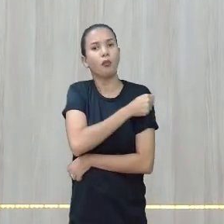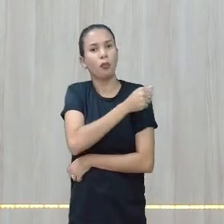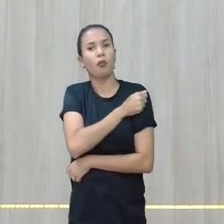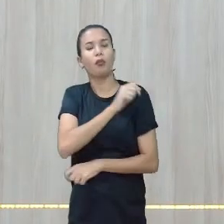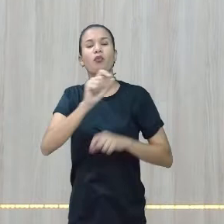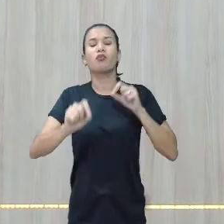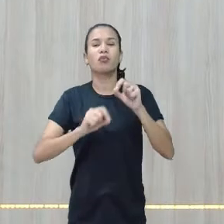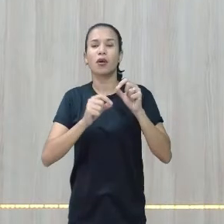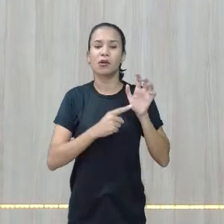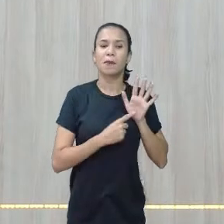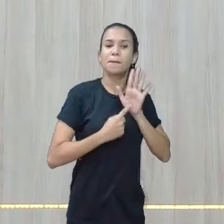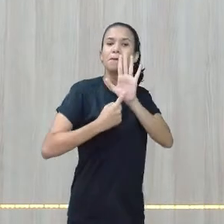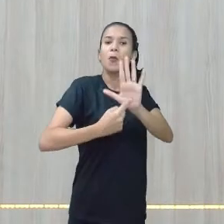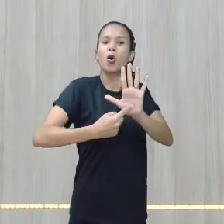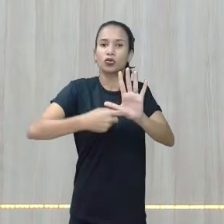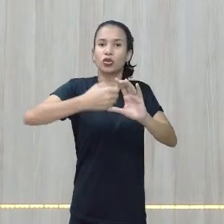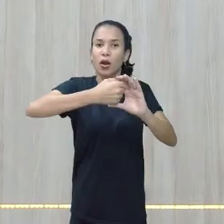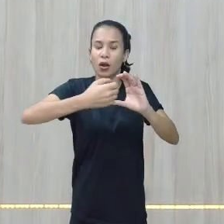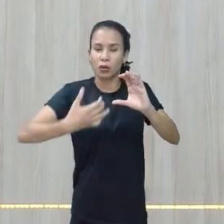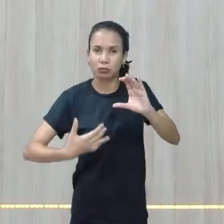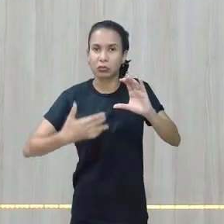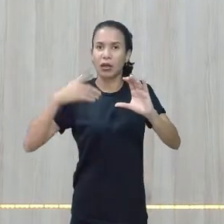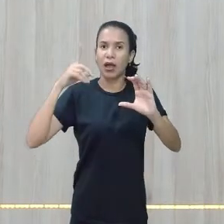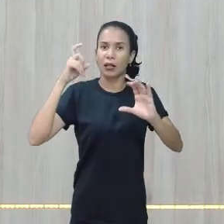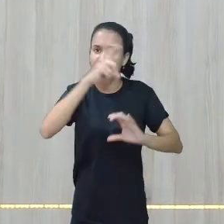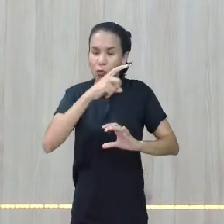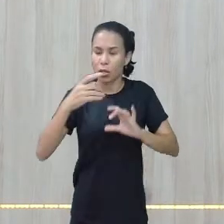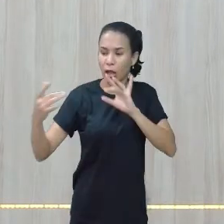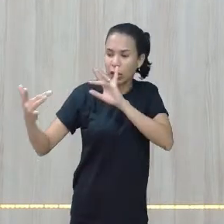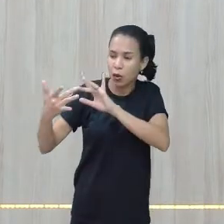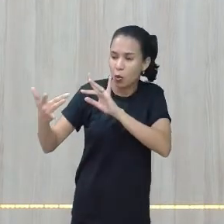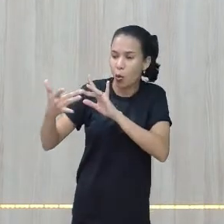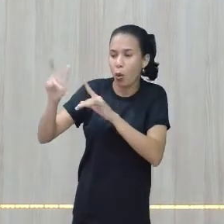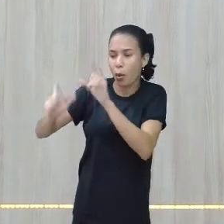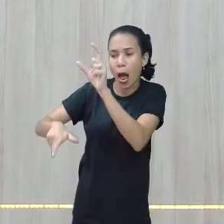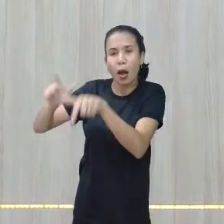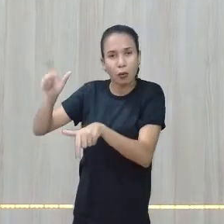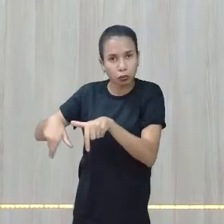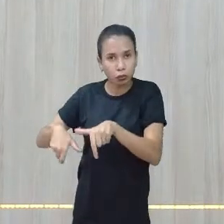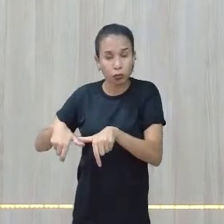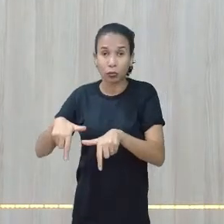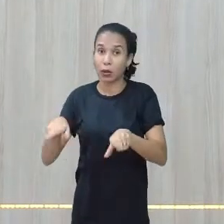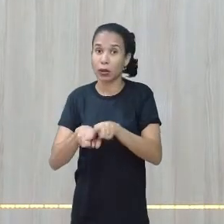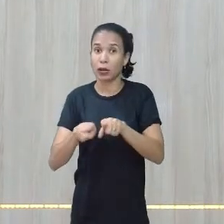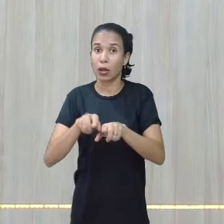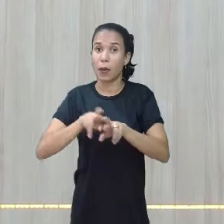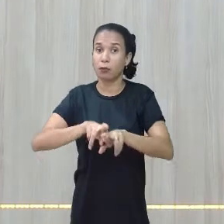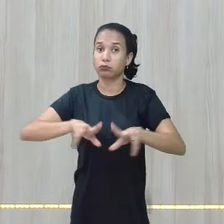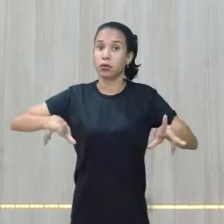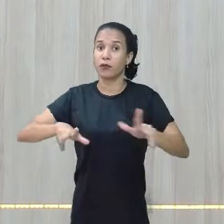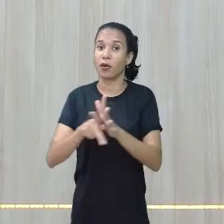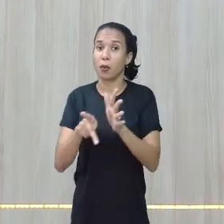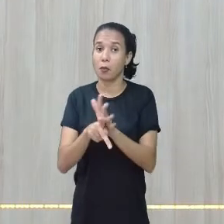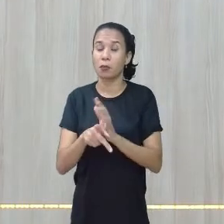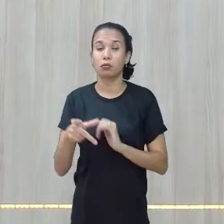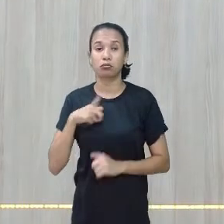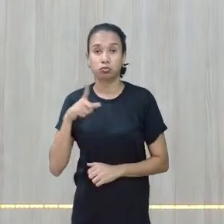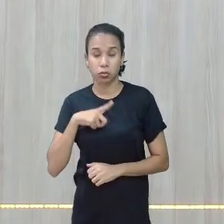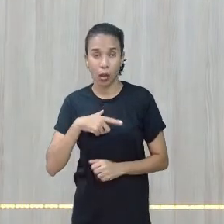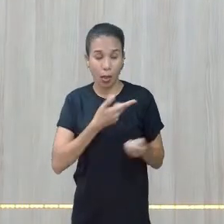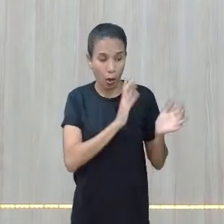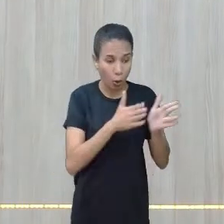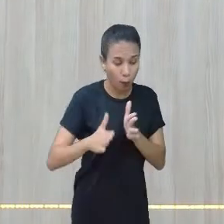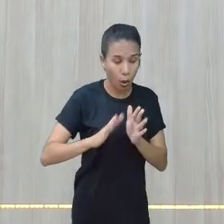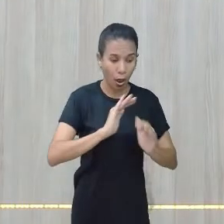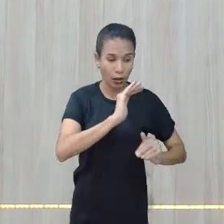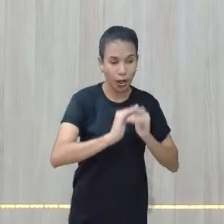evidencia uma dificuldade de interação, é um estudante que evidencia uma disparidade, um distanciamento entre o seu